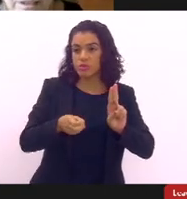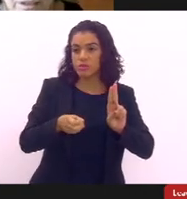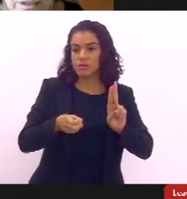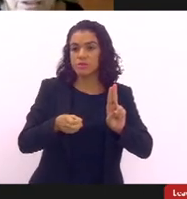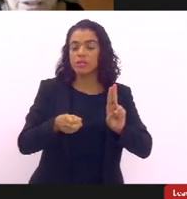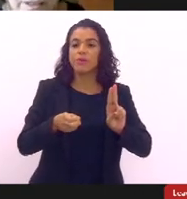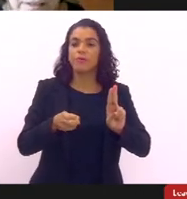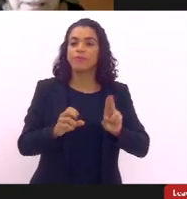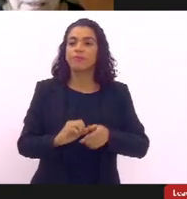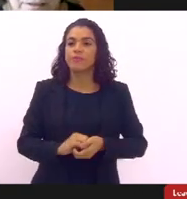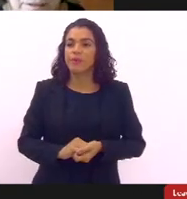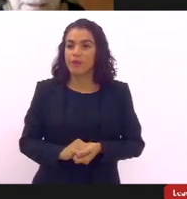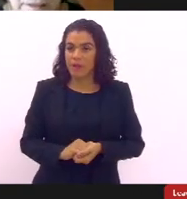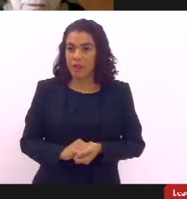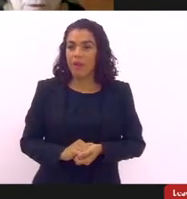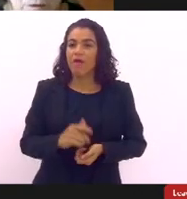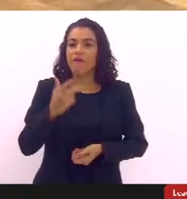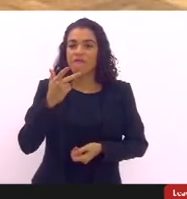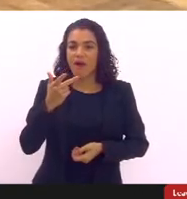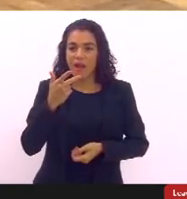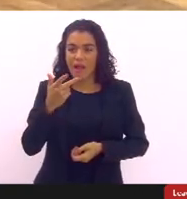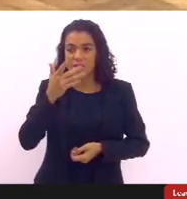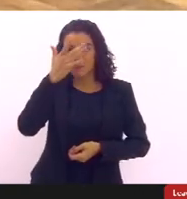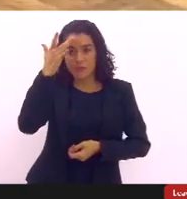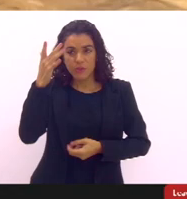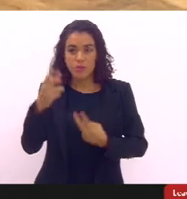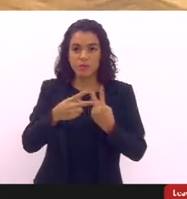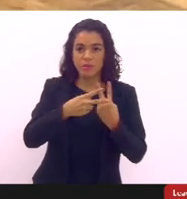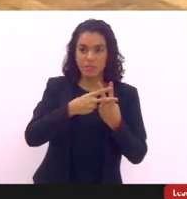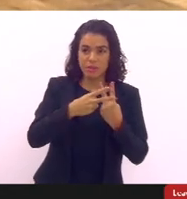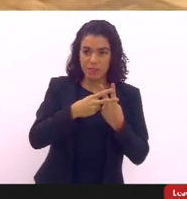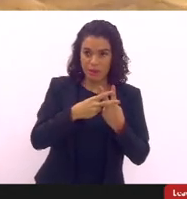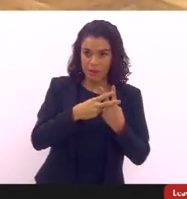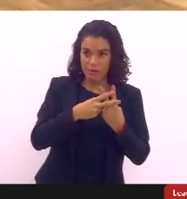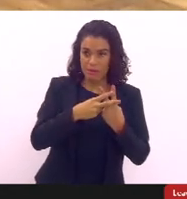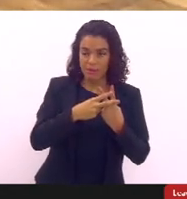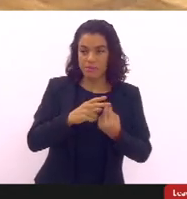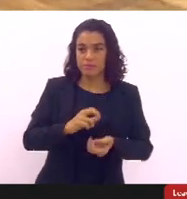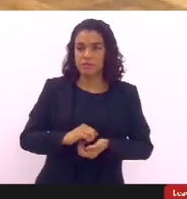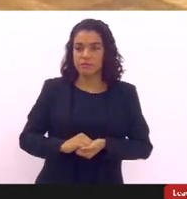as pessoas livres, sejam as pessoas encarceradas.